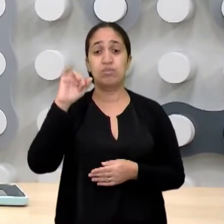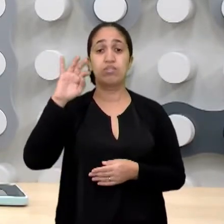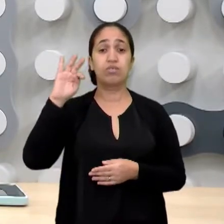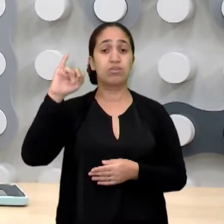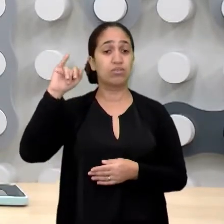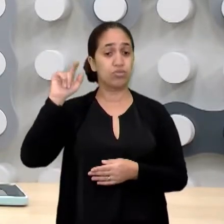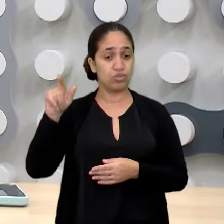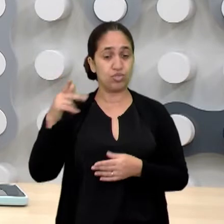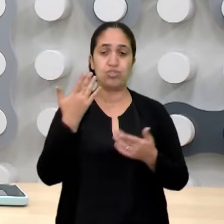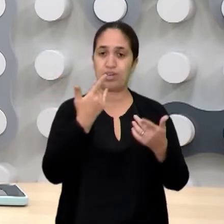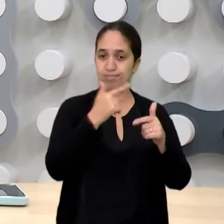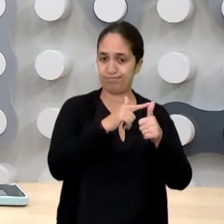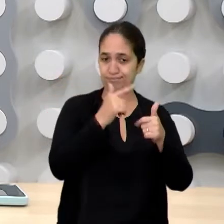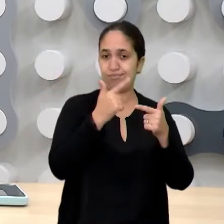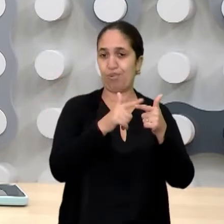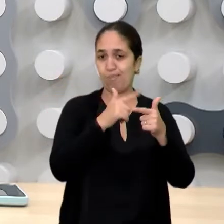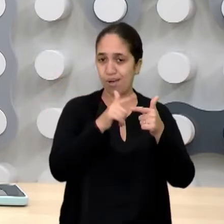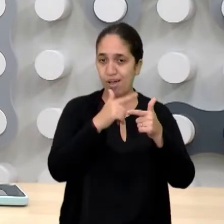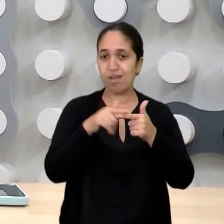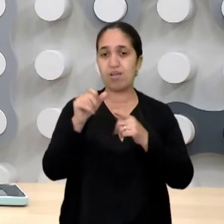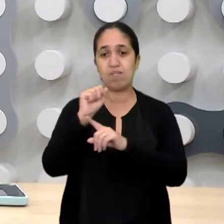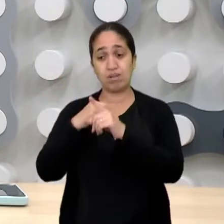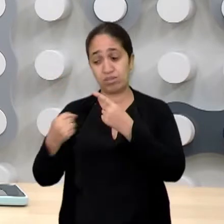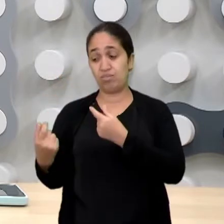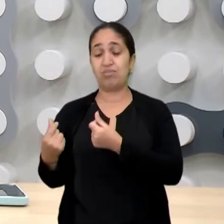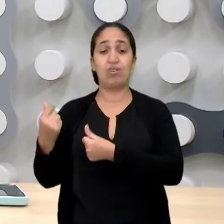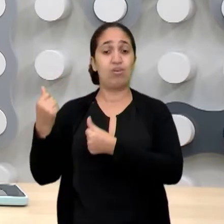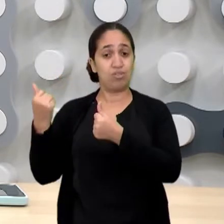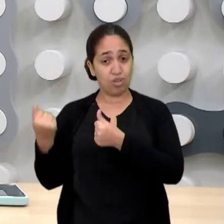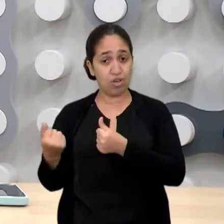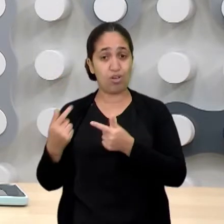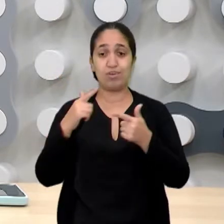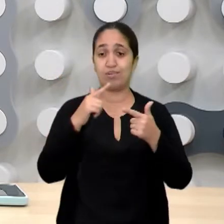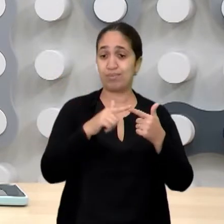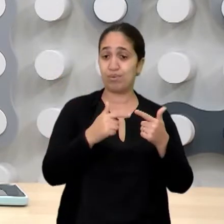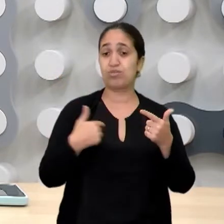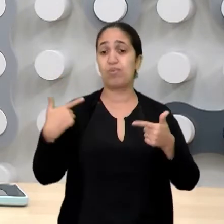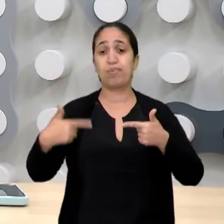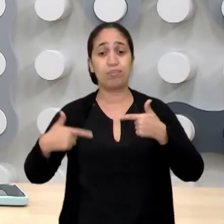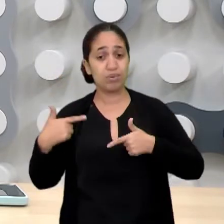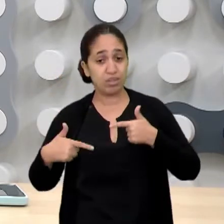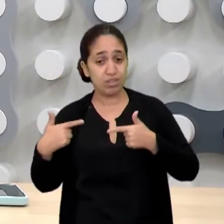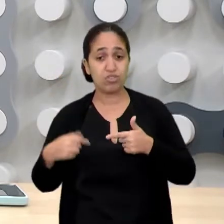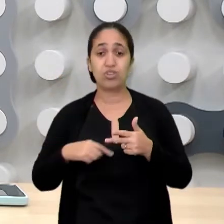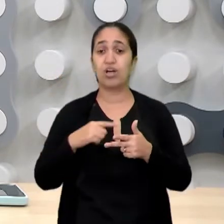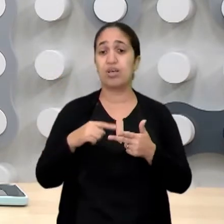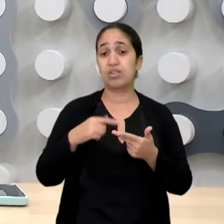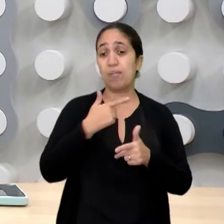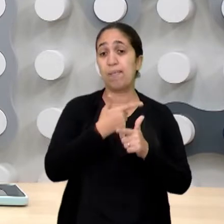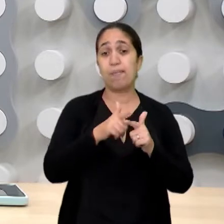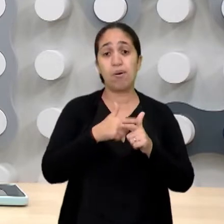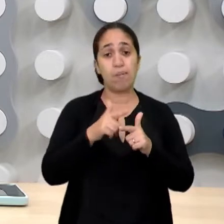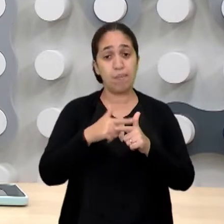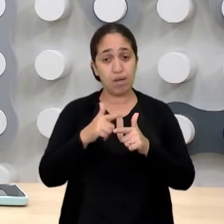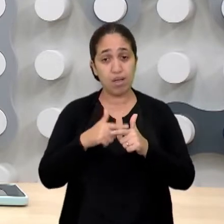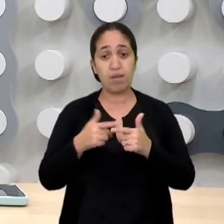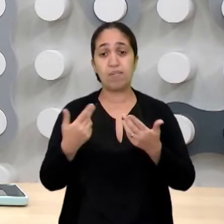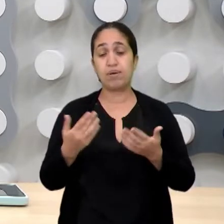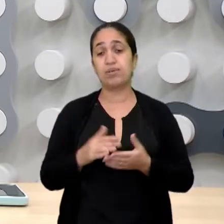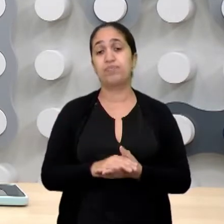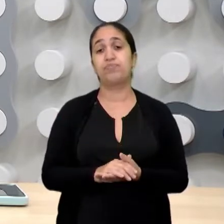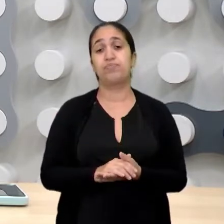já tem aí o problema da gravidade socioeconômica, né? Uma gravidade política aí ocasionando aí um problema aí com